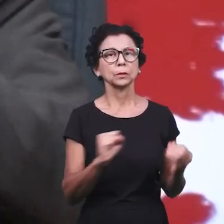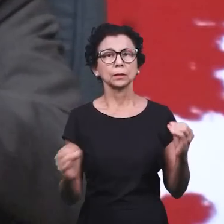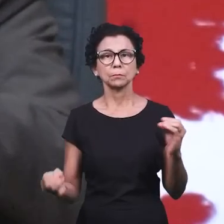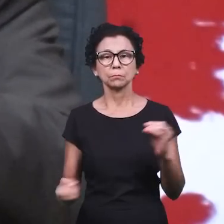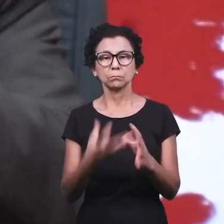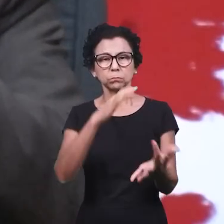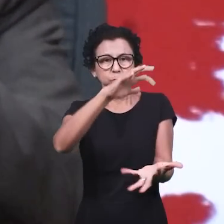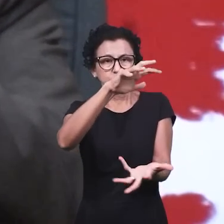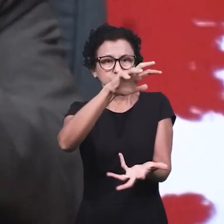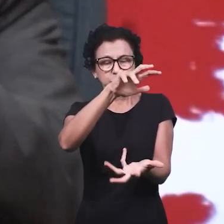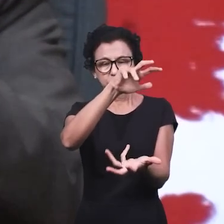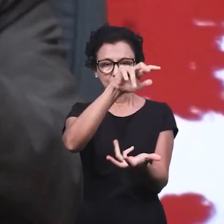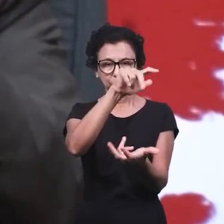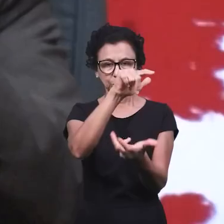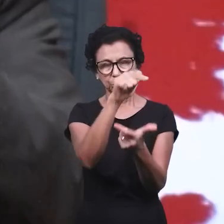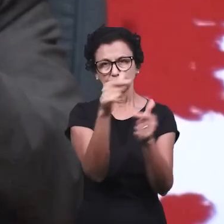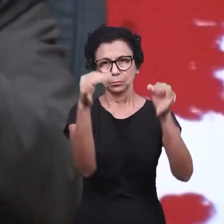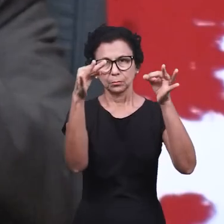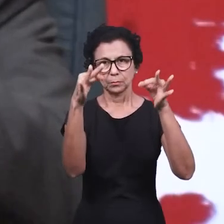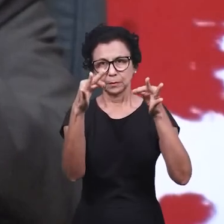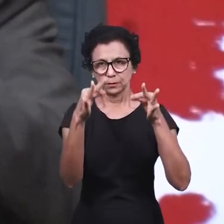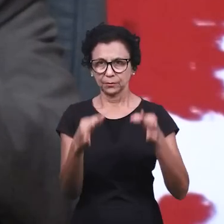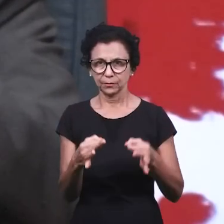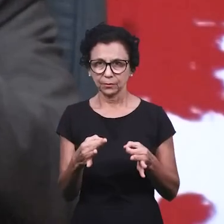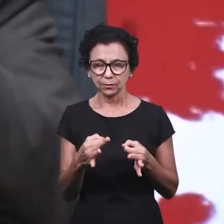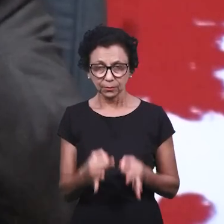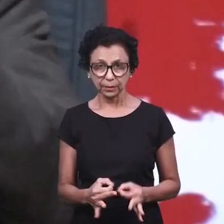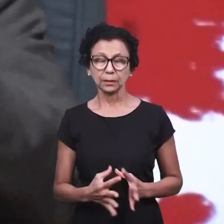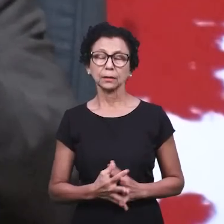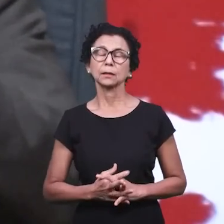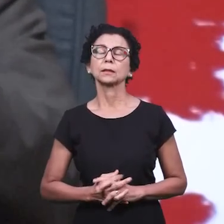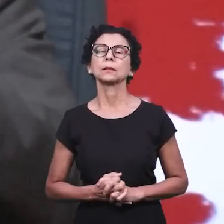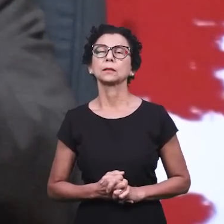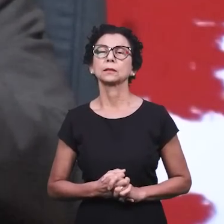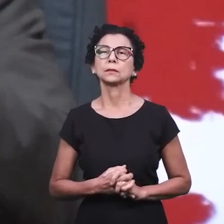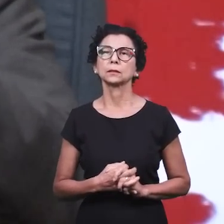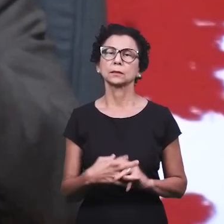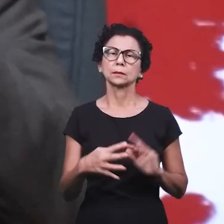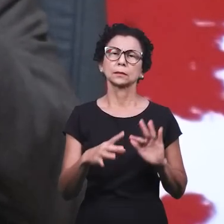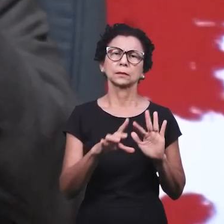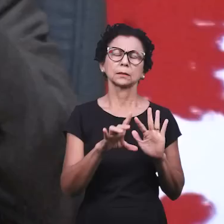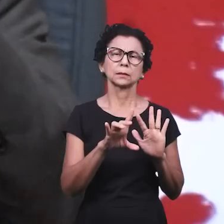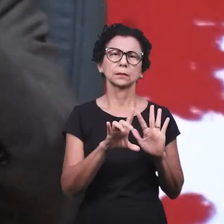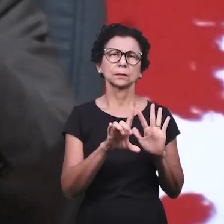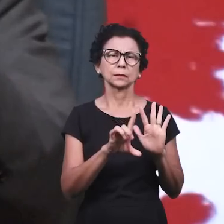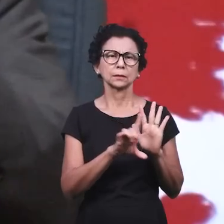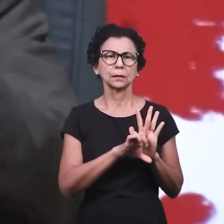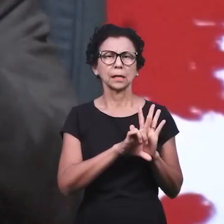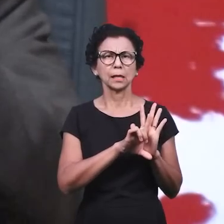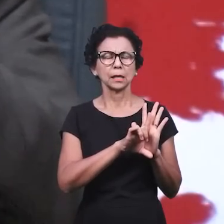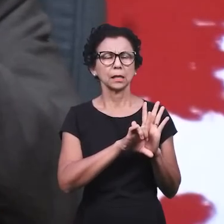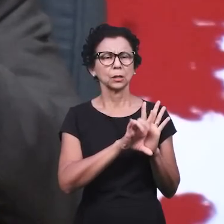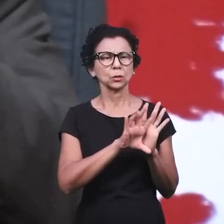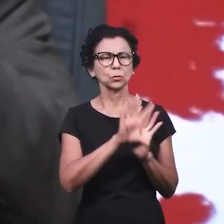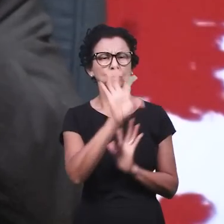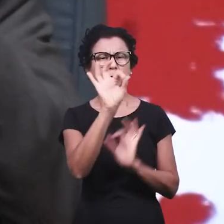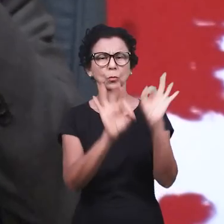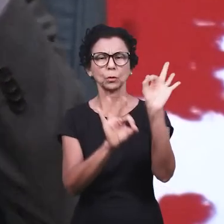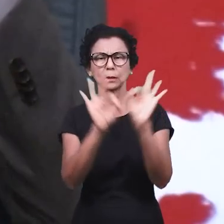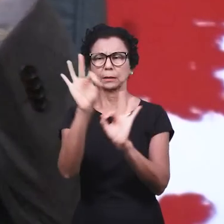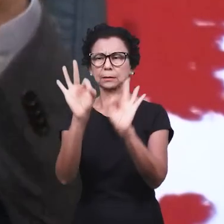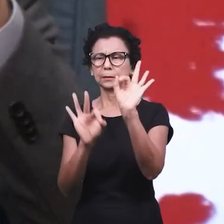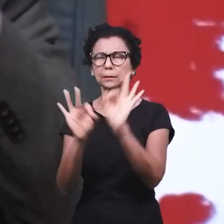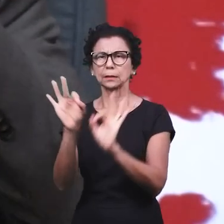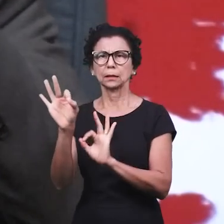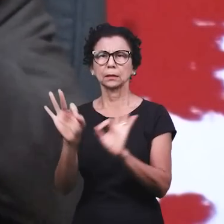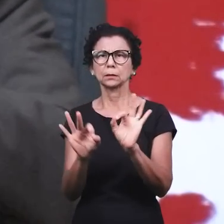a obra criadora é perfeita e ela, nas suas leis, nas suas